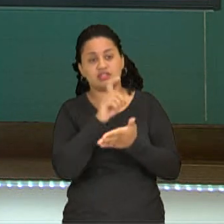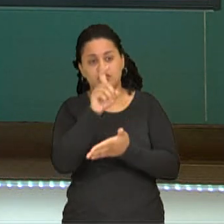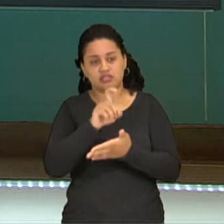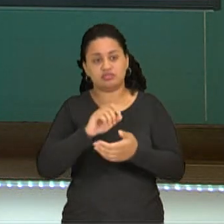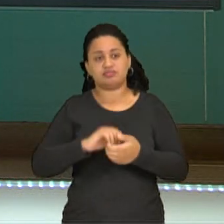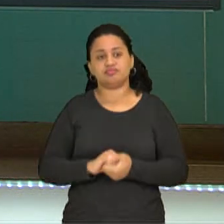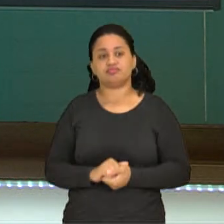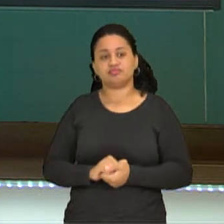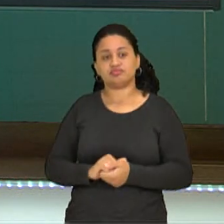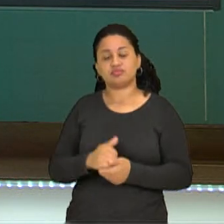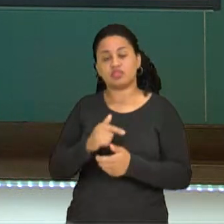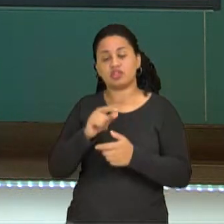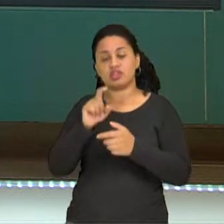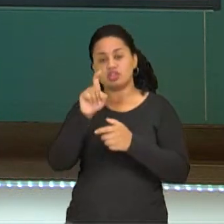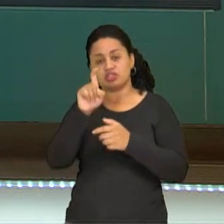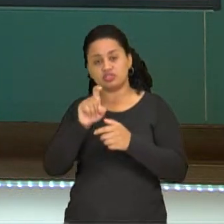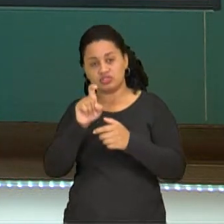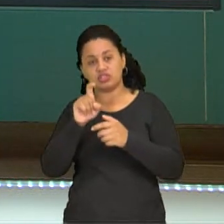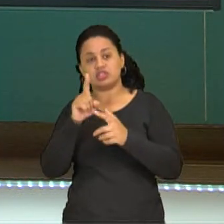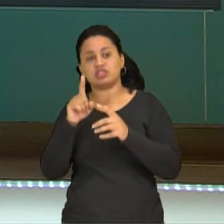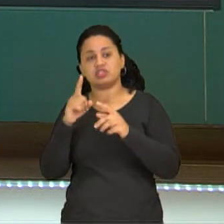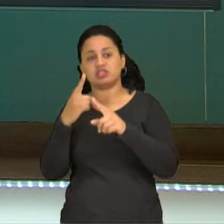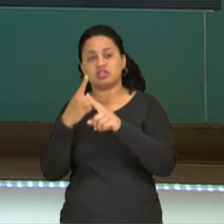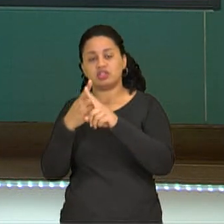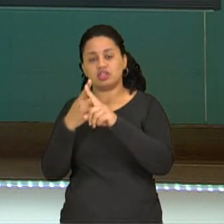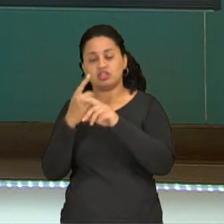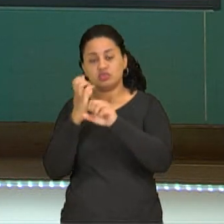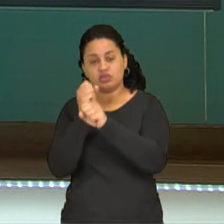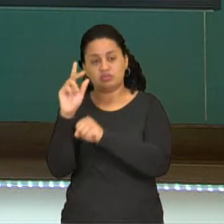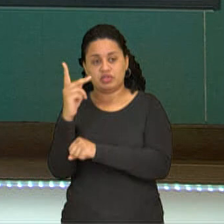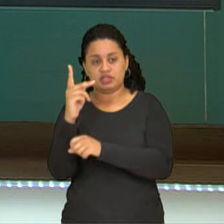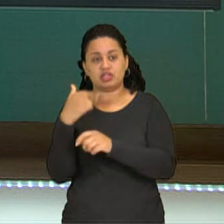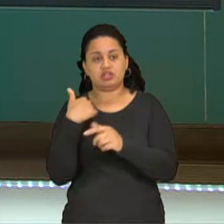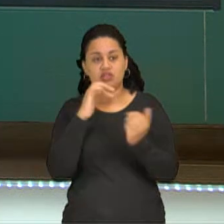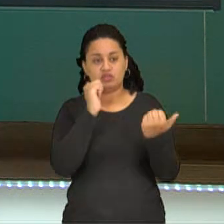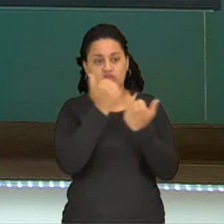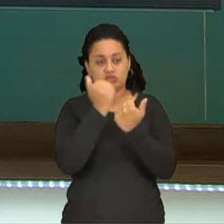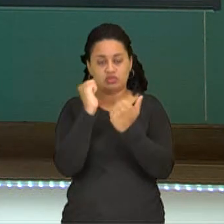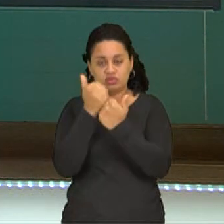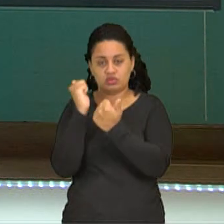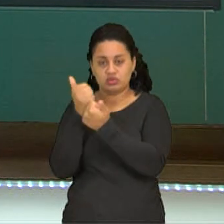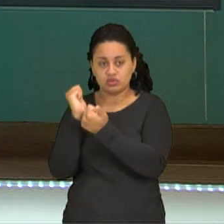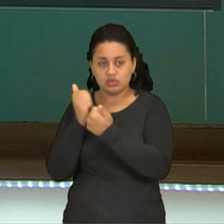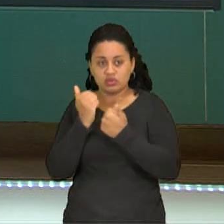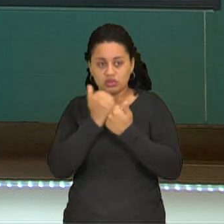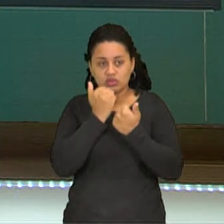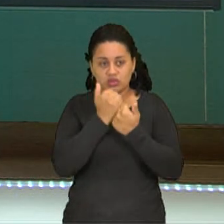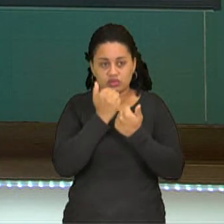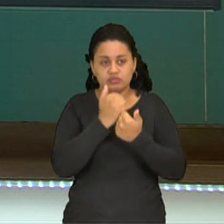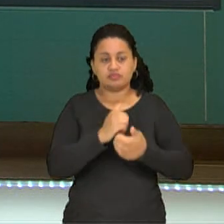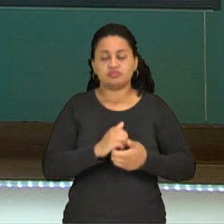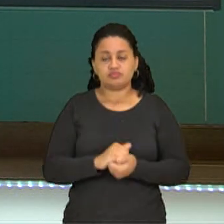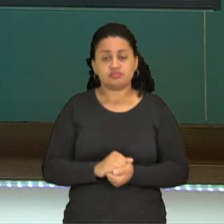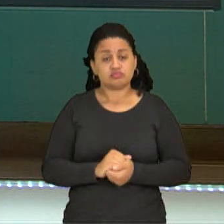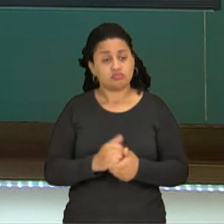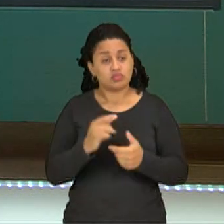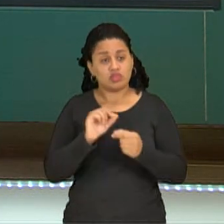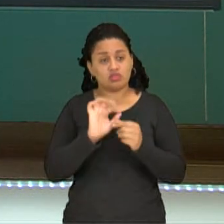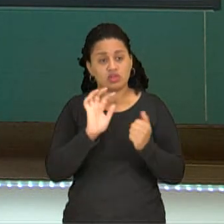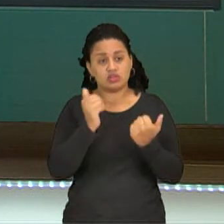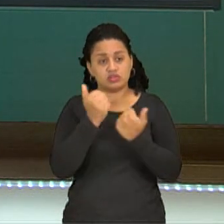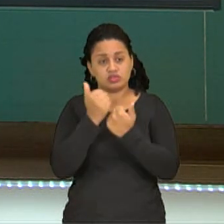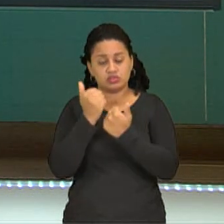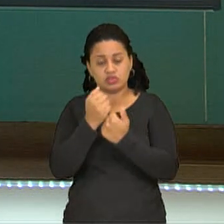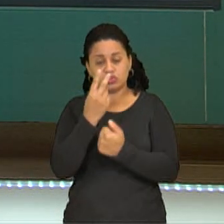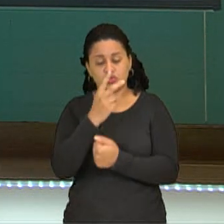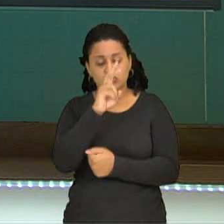Vezes o raio, que também é x, e a altura, que é h. Fazendo os produtos aqui, 2x vezes x, 2x